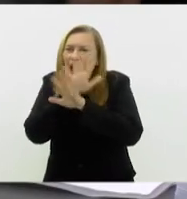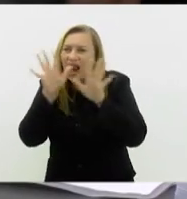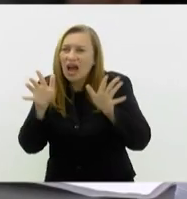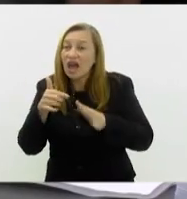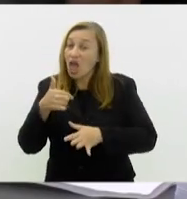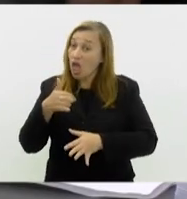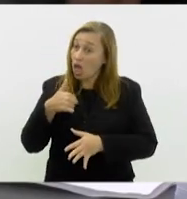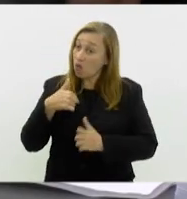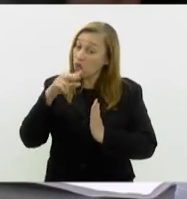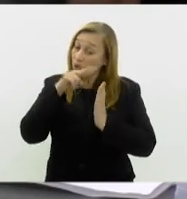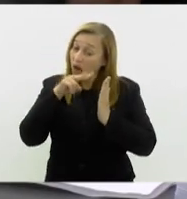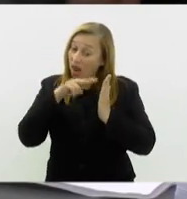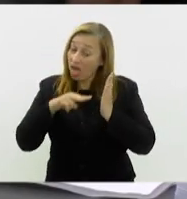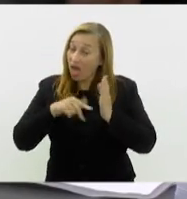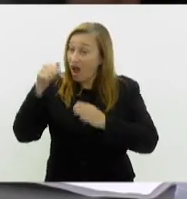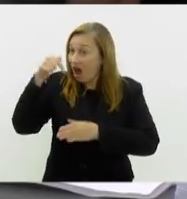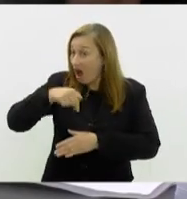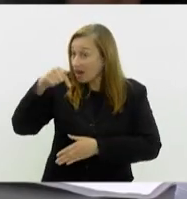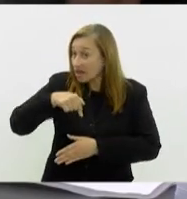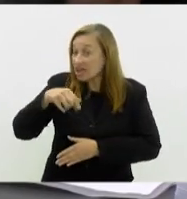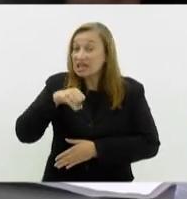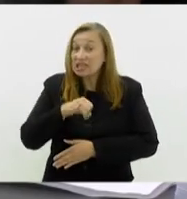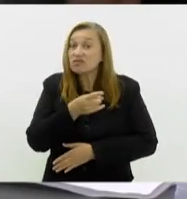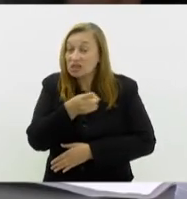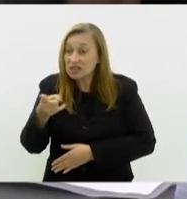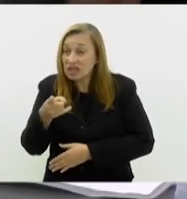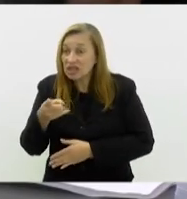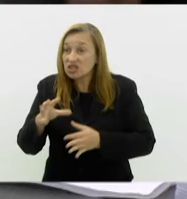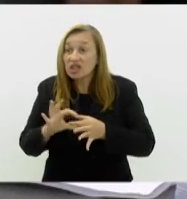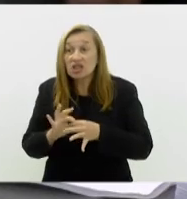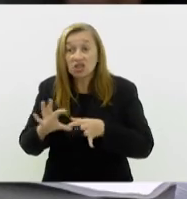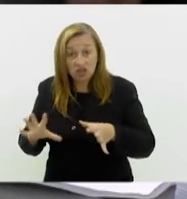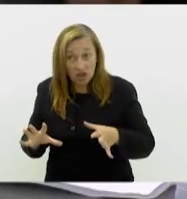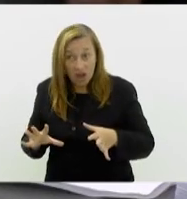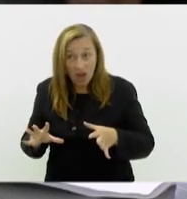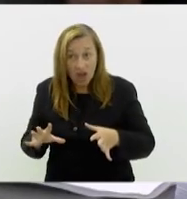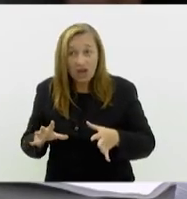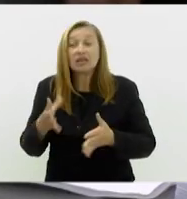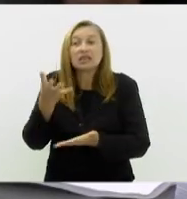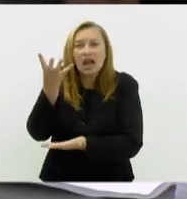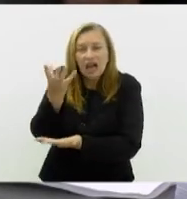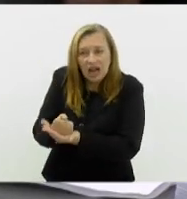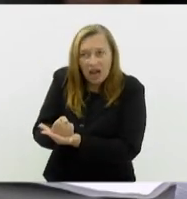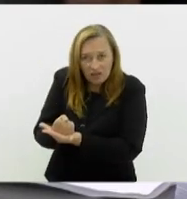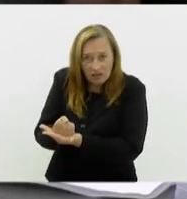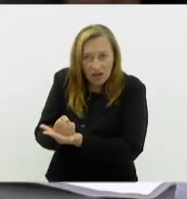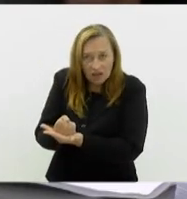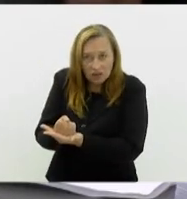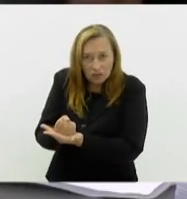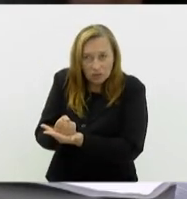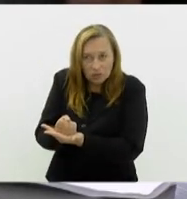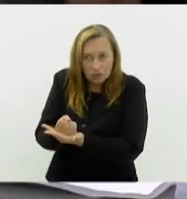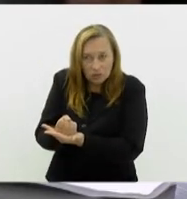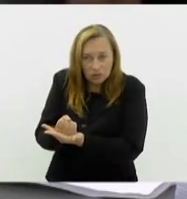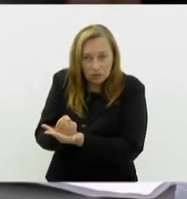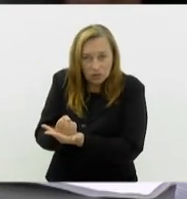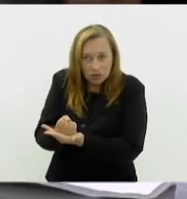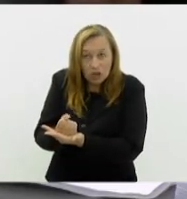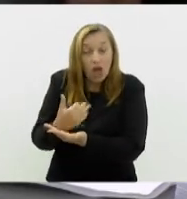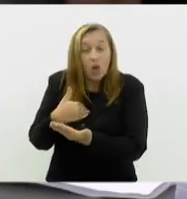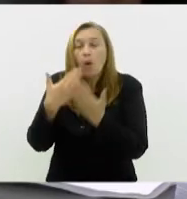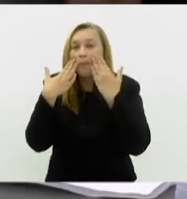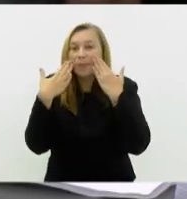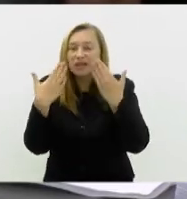eu vou ler aqui e se vocês me permitirem e isso tá gravado que eh eu tô